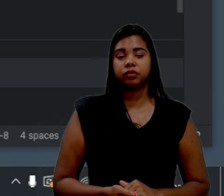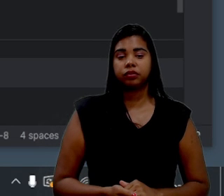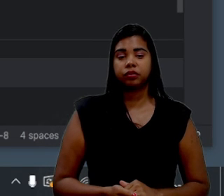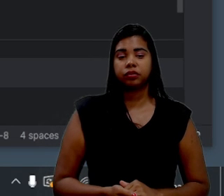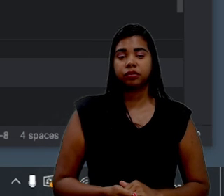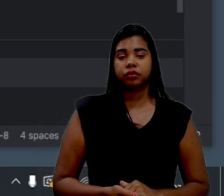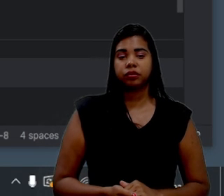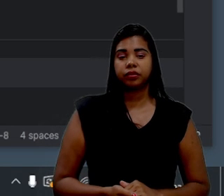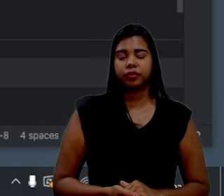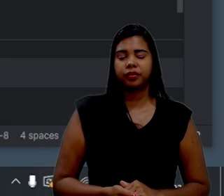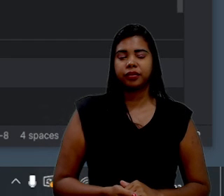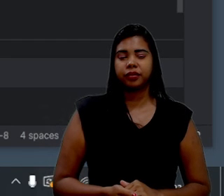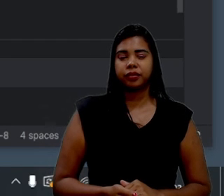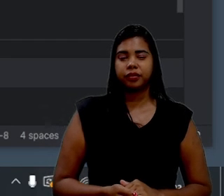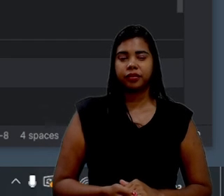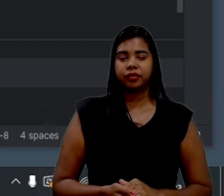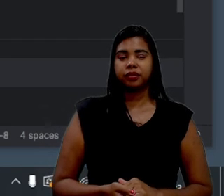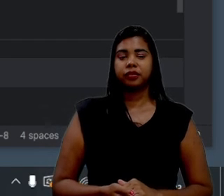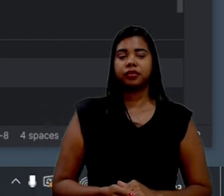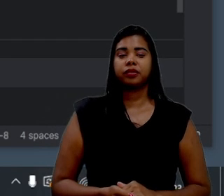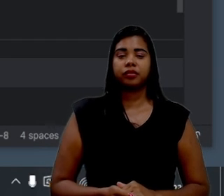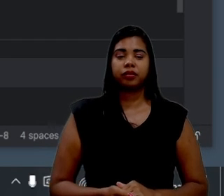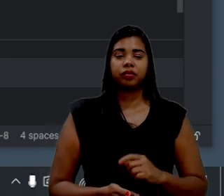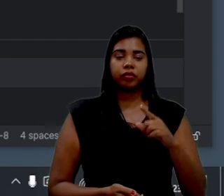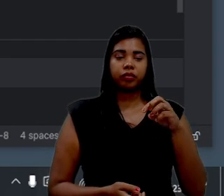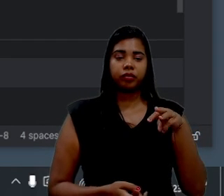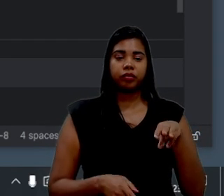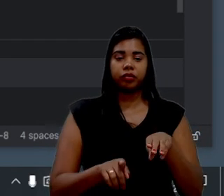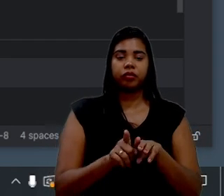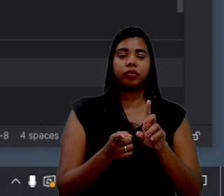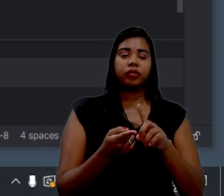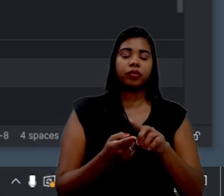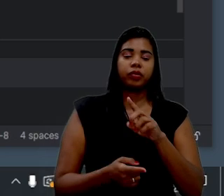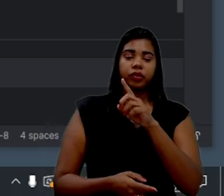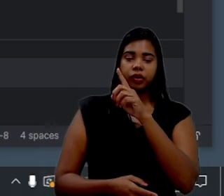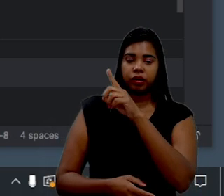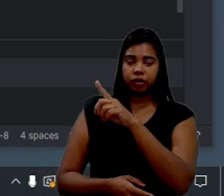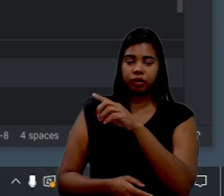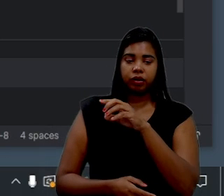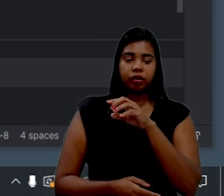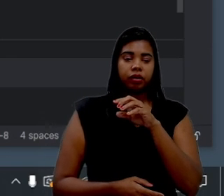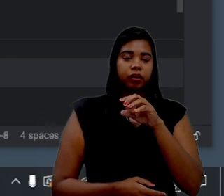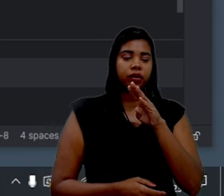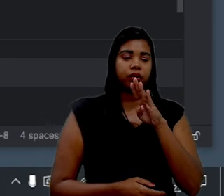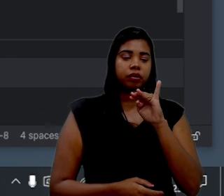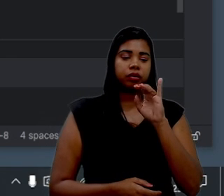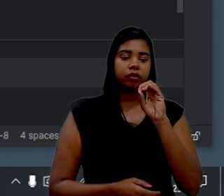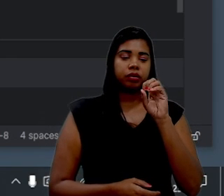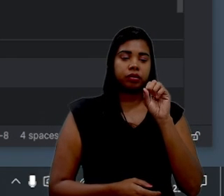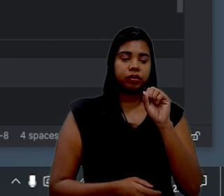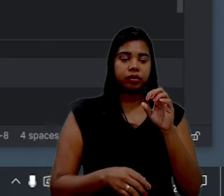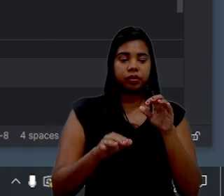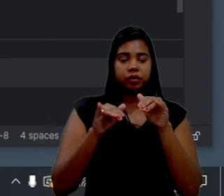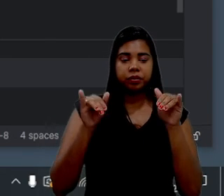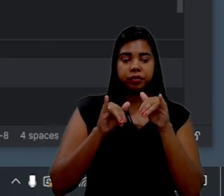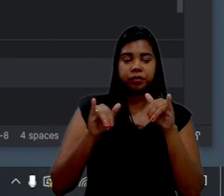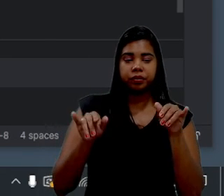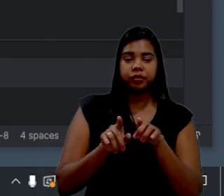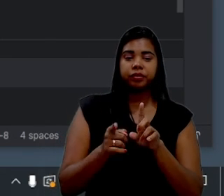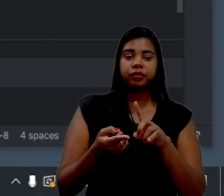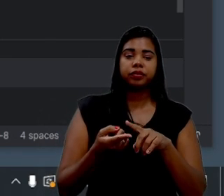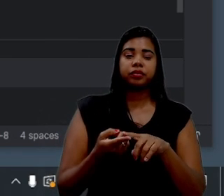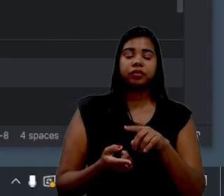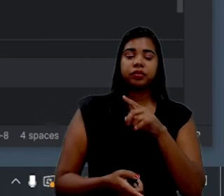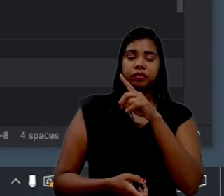Pronto, a requisição dele é ponto post, né? Para envio de informações. Se o formulário for válido, aí o que